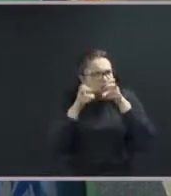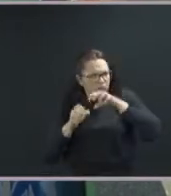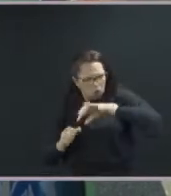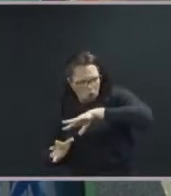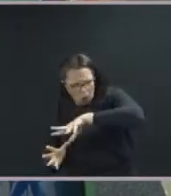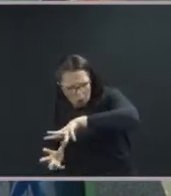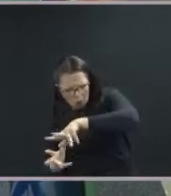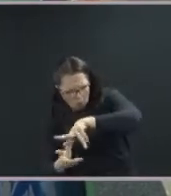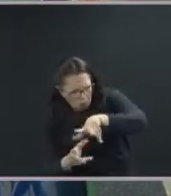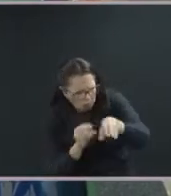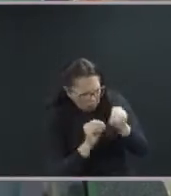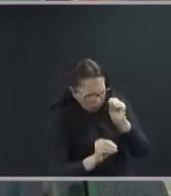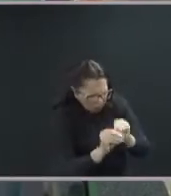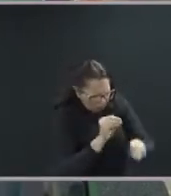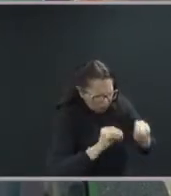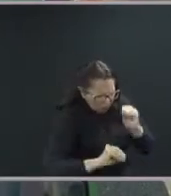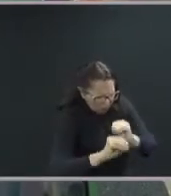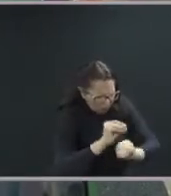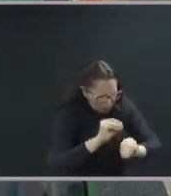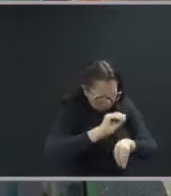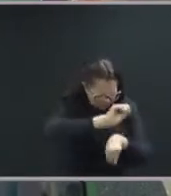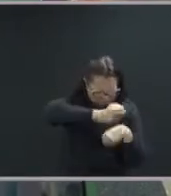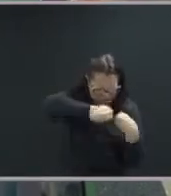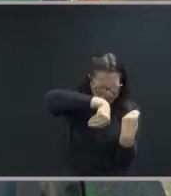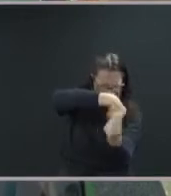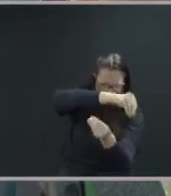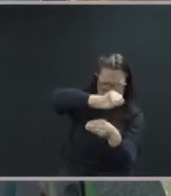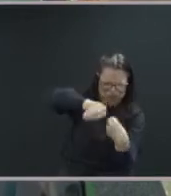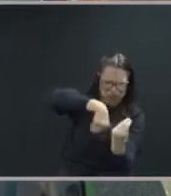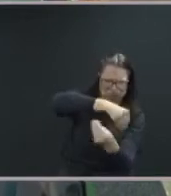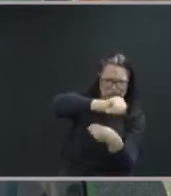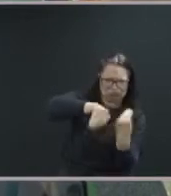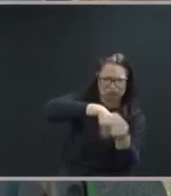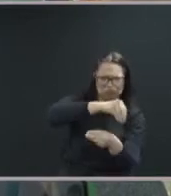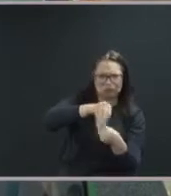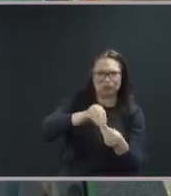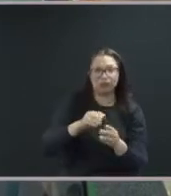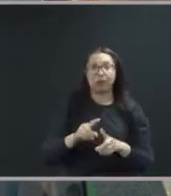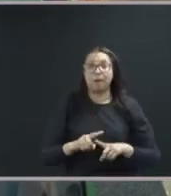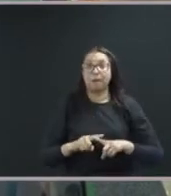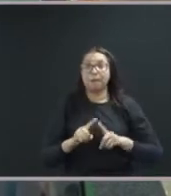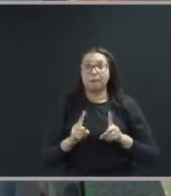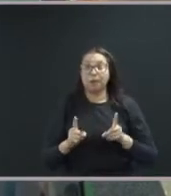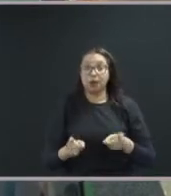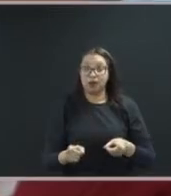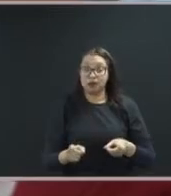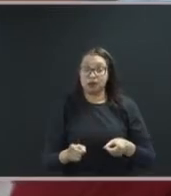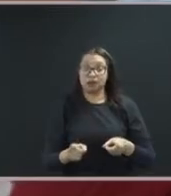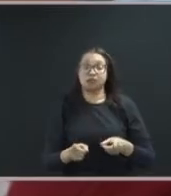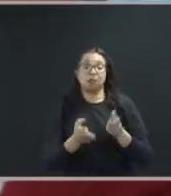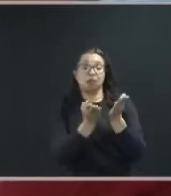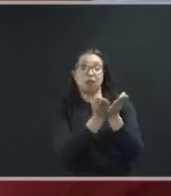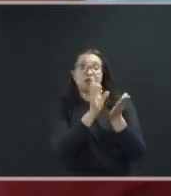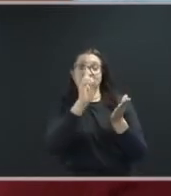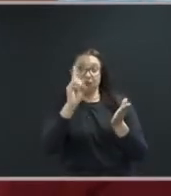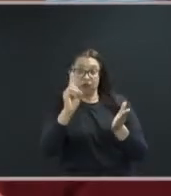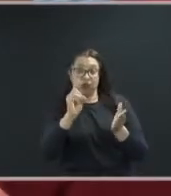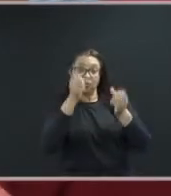tudo confuso. Meu irmão, está dentro do pacote, está na revelação de Deus, por se multiplicar o